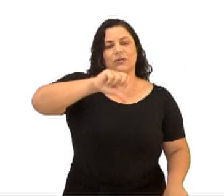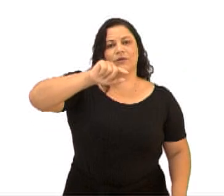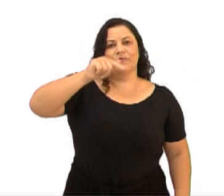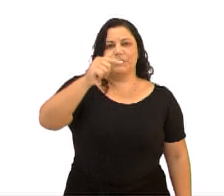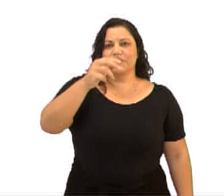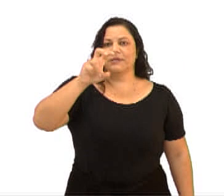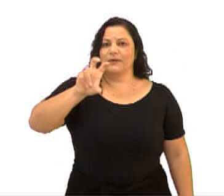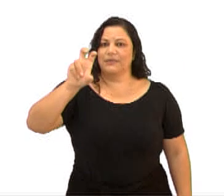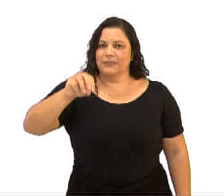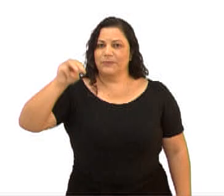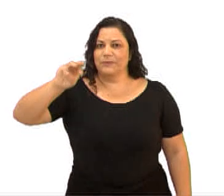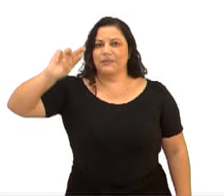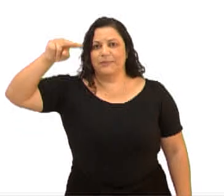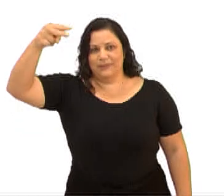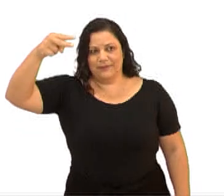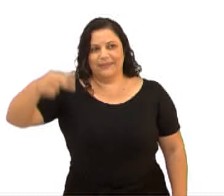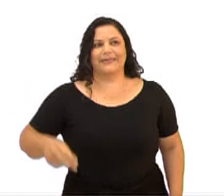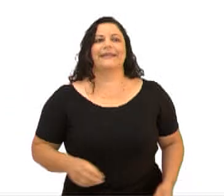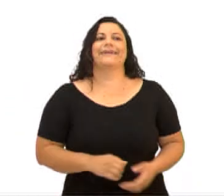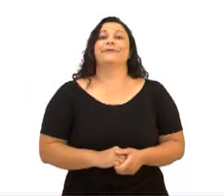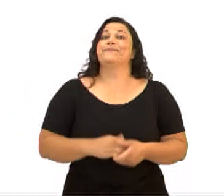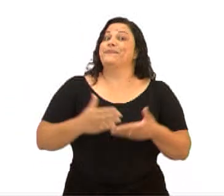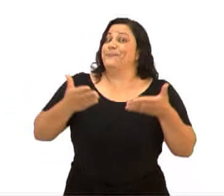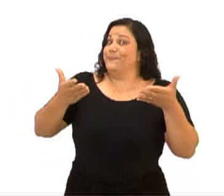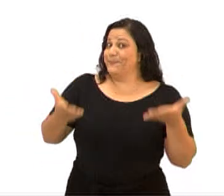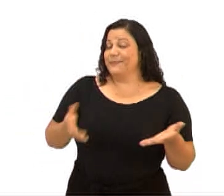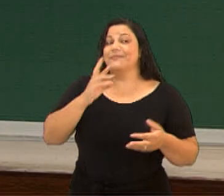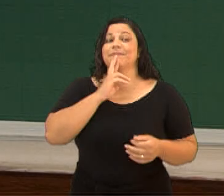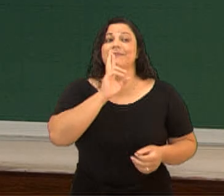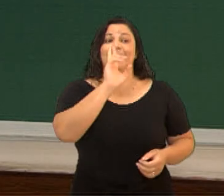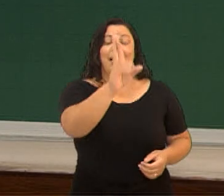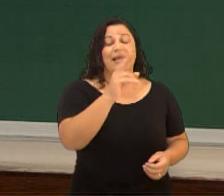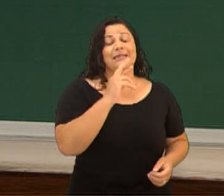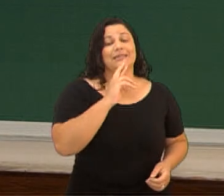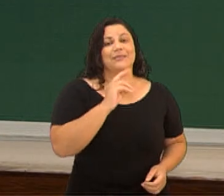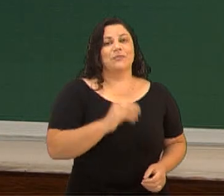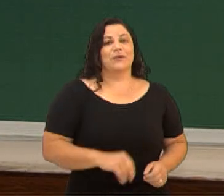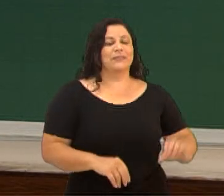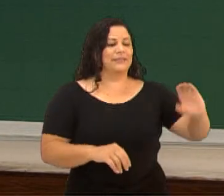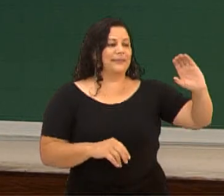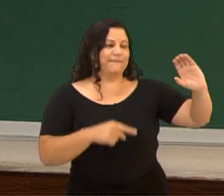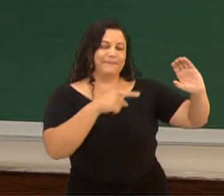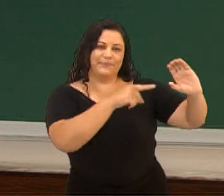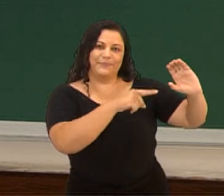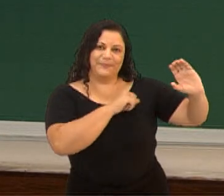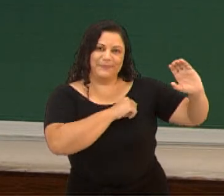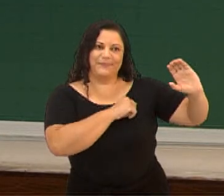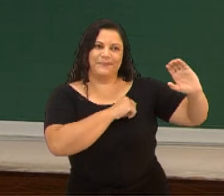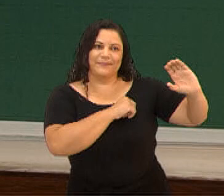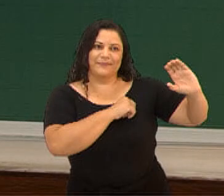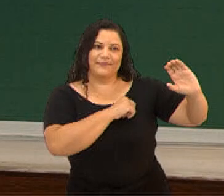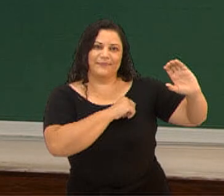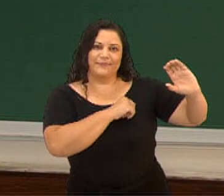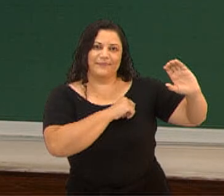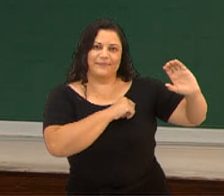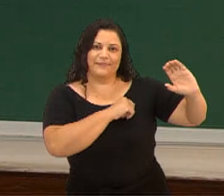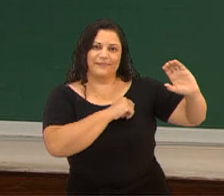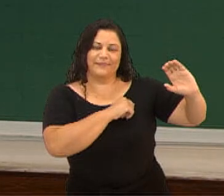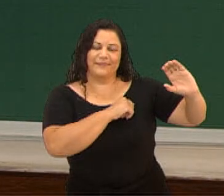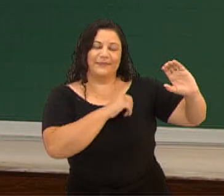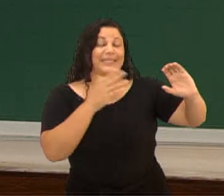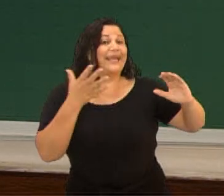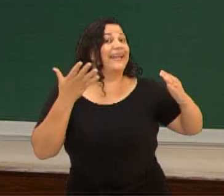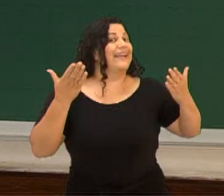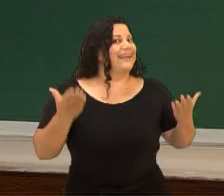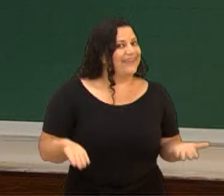9.750 metros quadrados. Ou seja, a alternativa correta, letra C. E